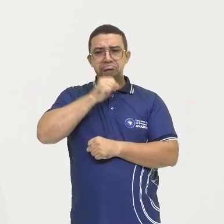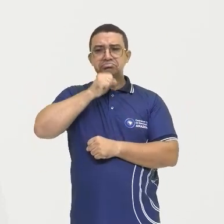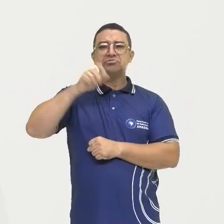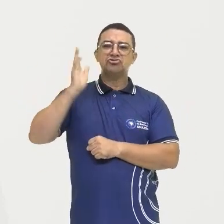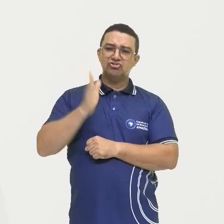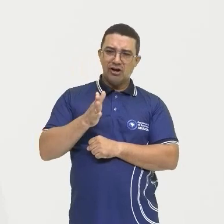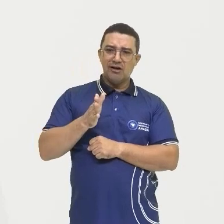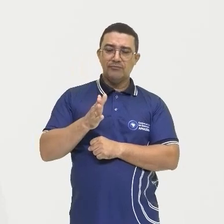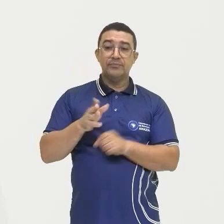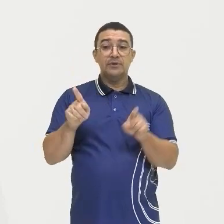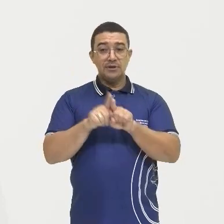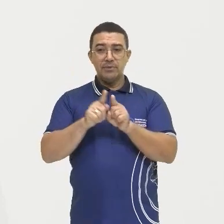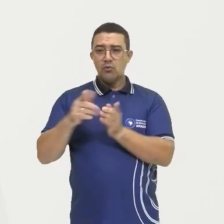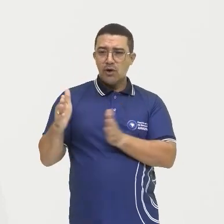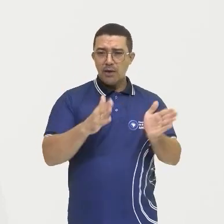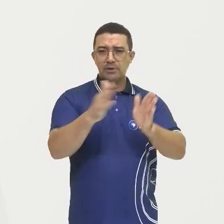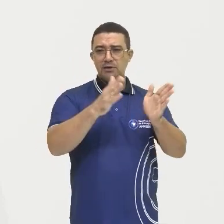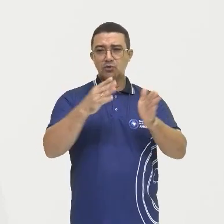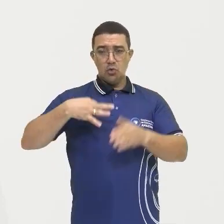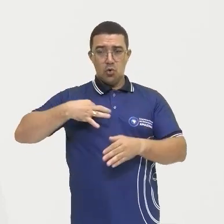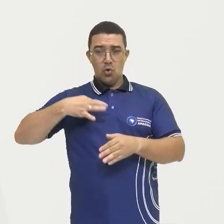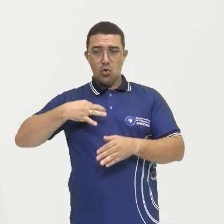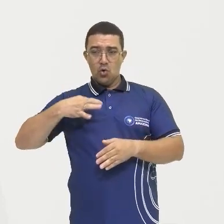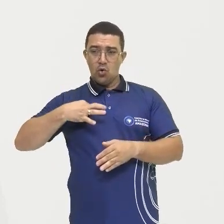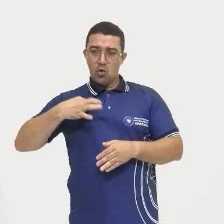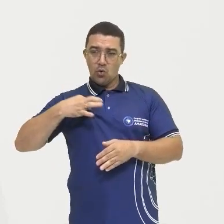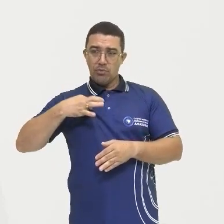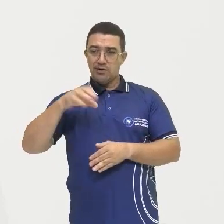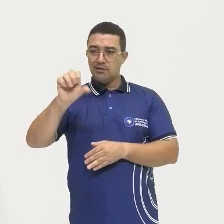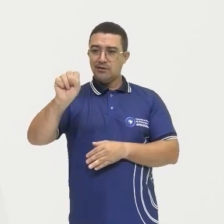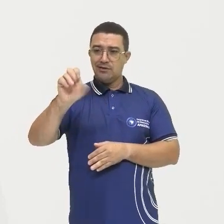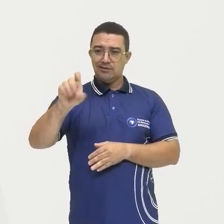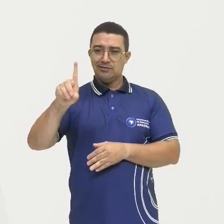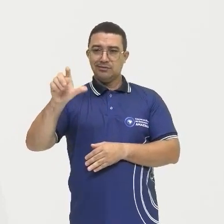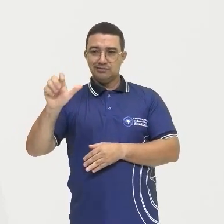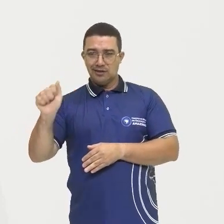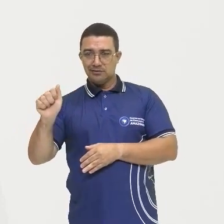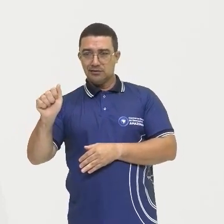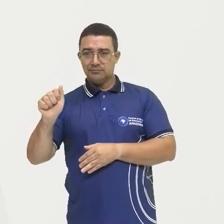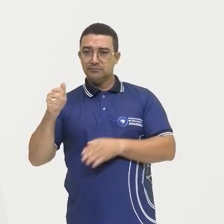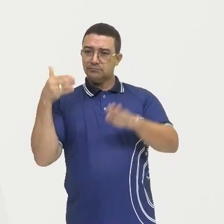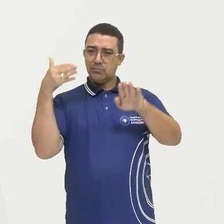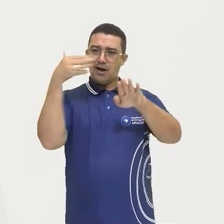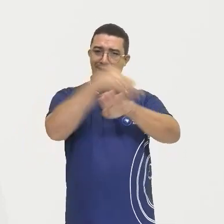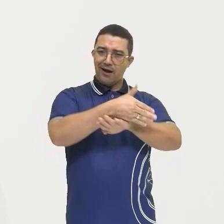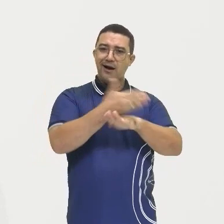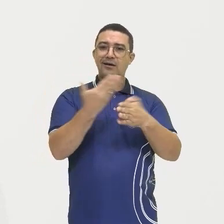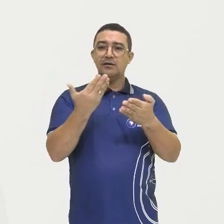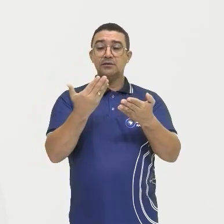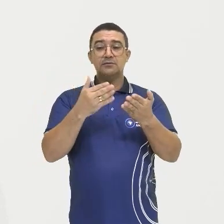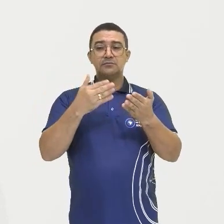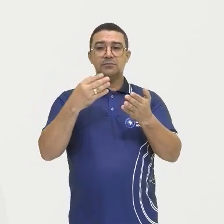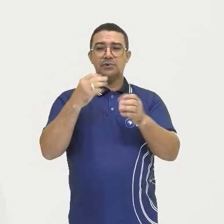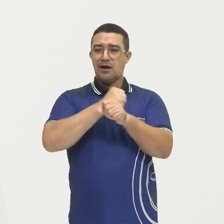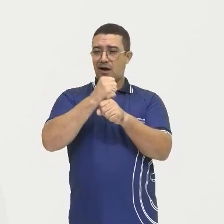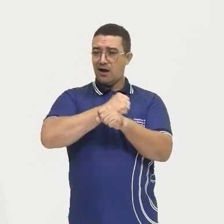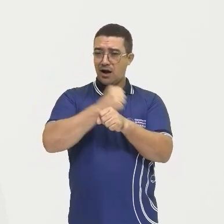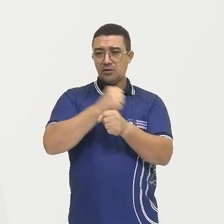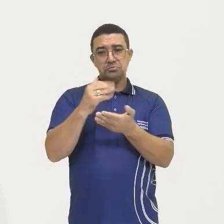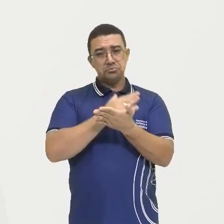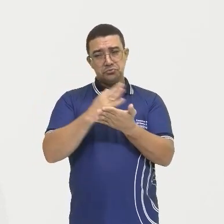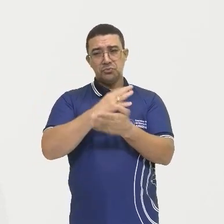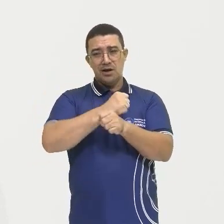da Ásia, passando pelo Oriente Médio até a Europa. Nas últimas décadas, a gente teve o